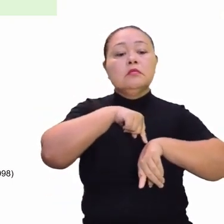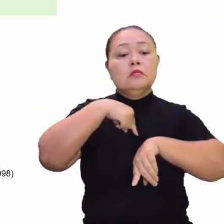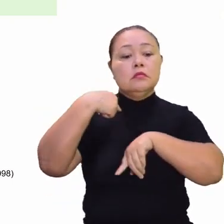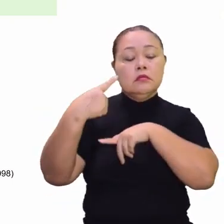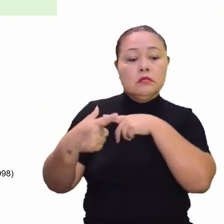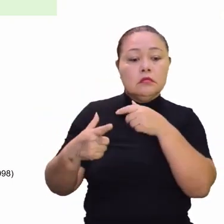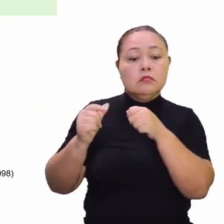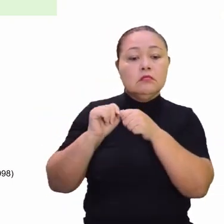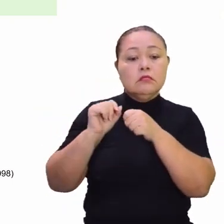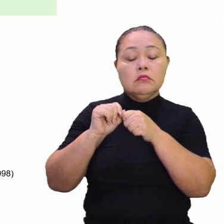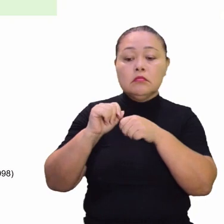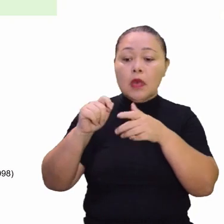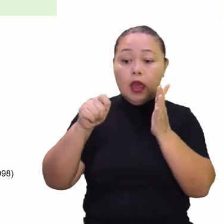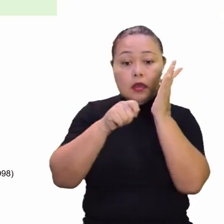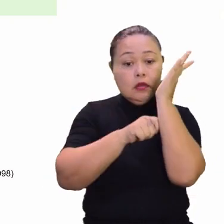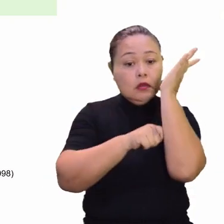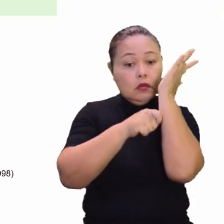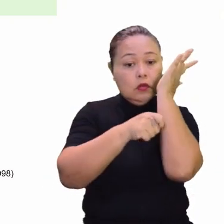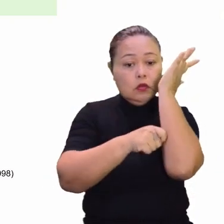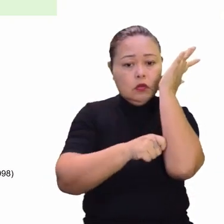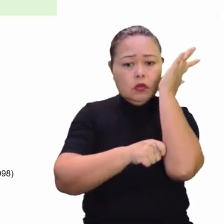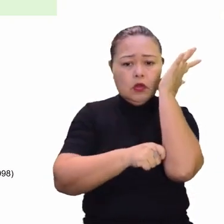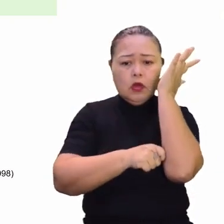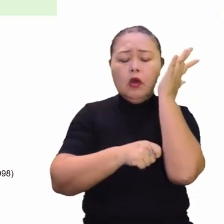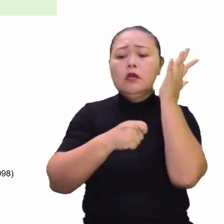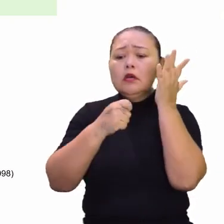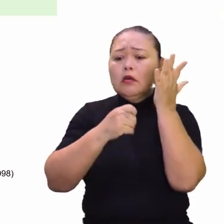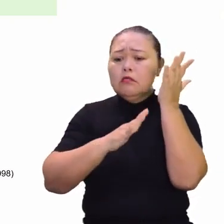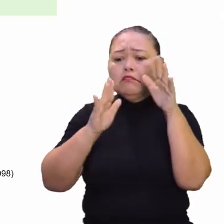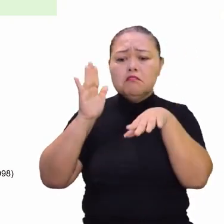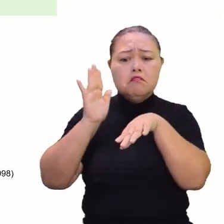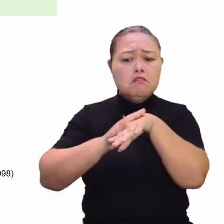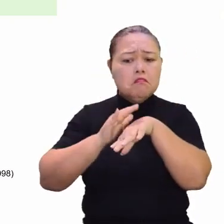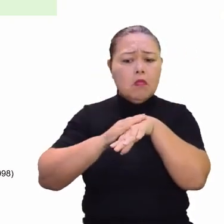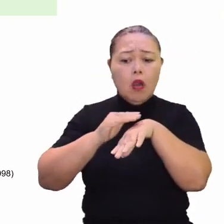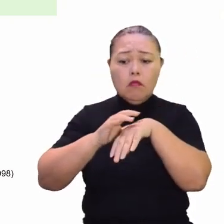procedimento fazia com que essa borracha ficasse muito mais